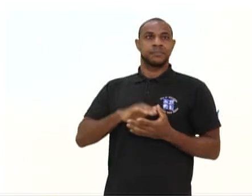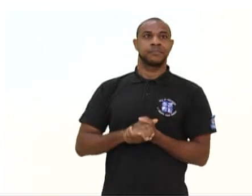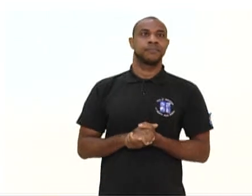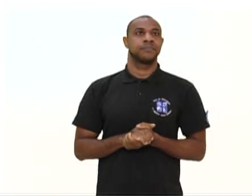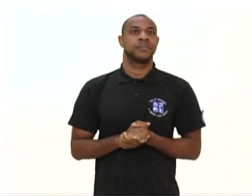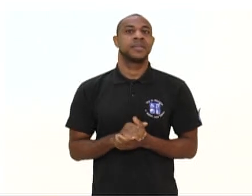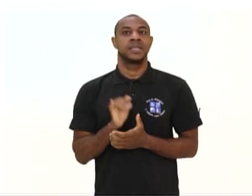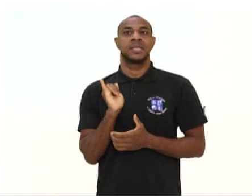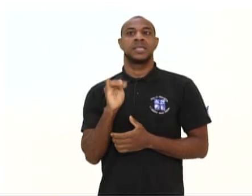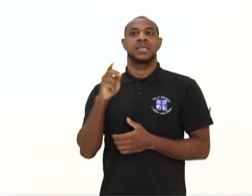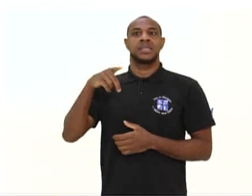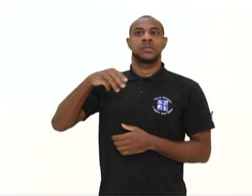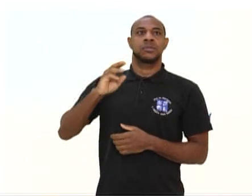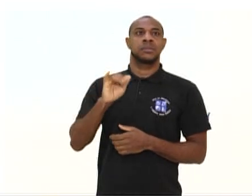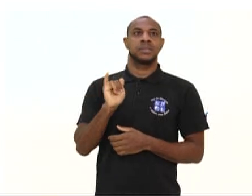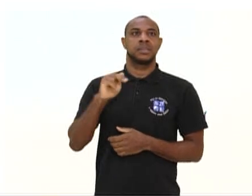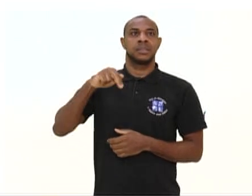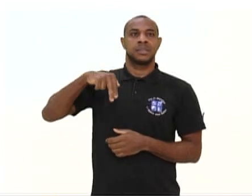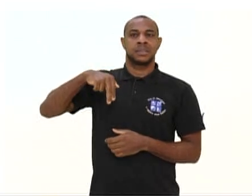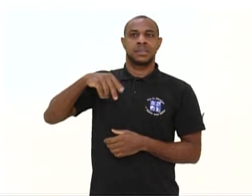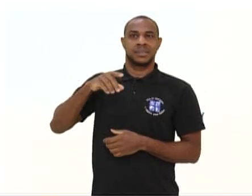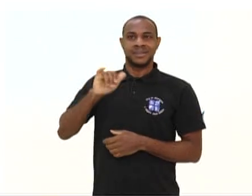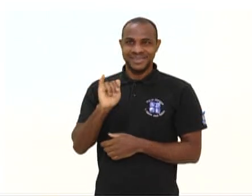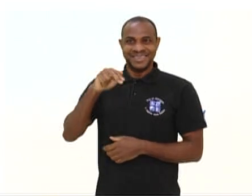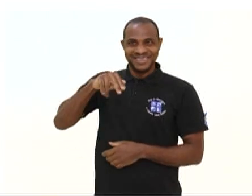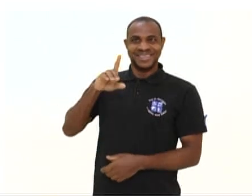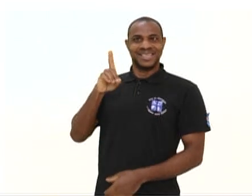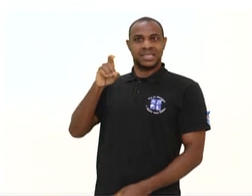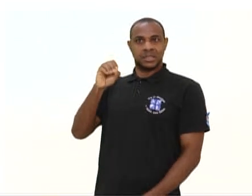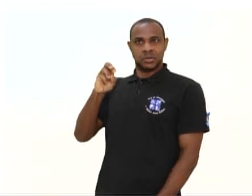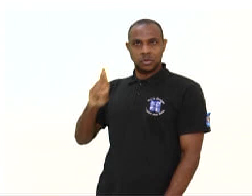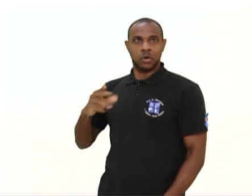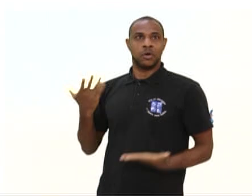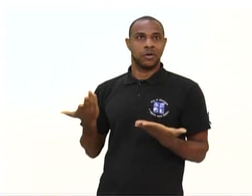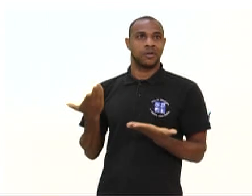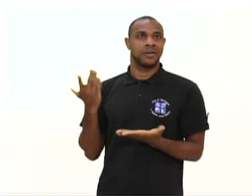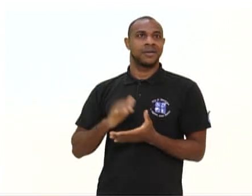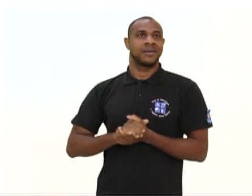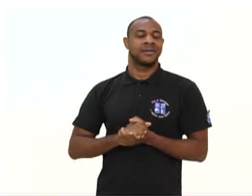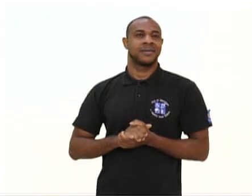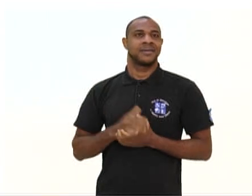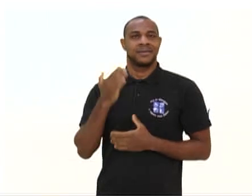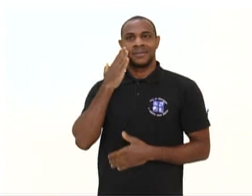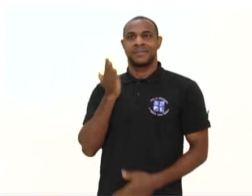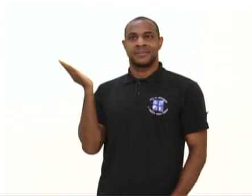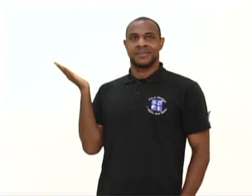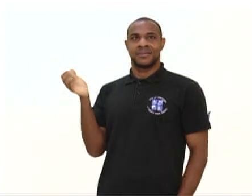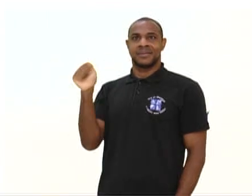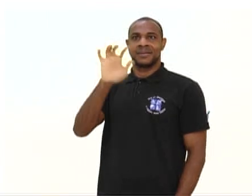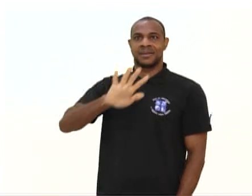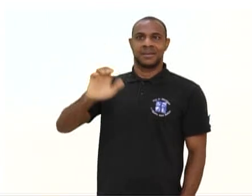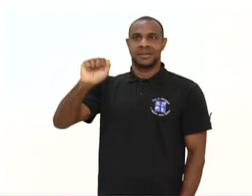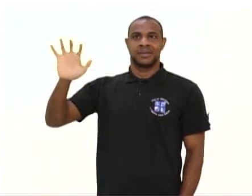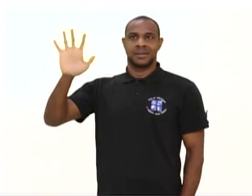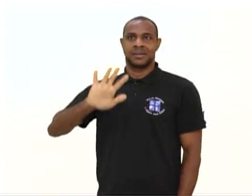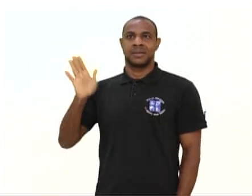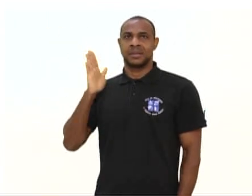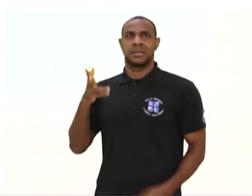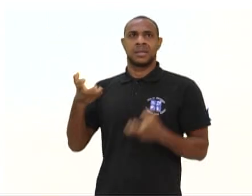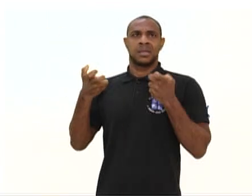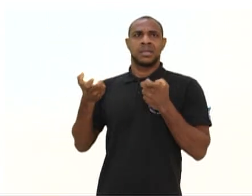Indoors or outdoor activities. What are you doing in your free time during the quarantine? O que vocês